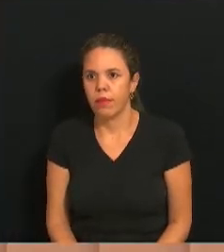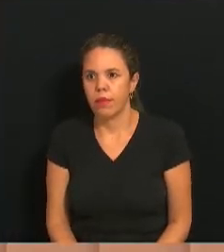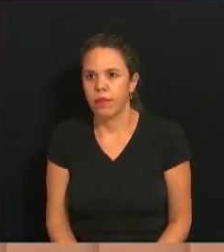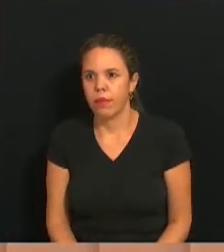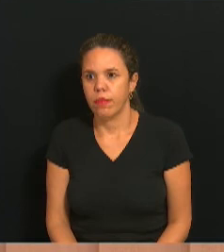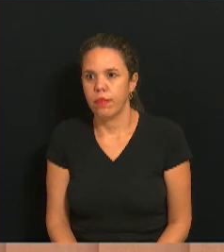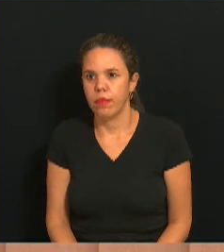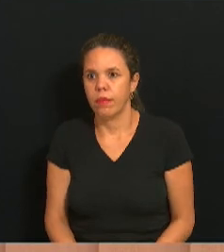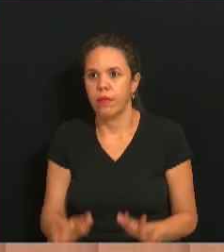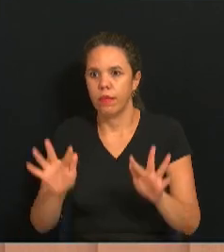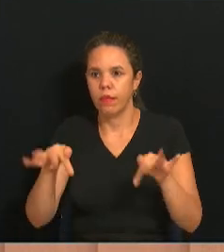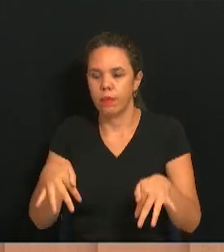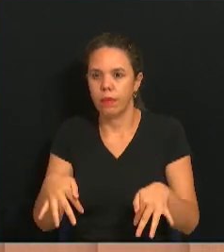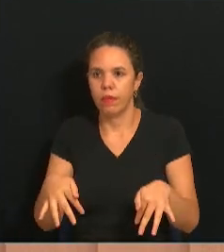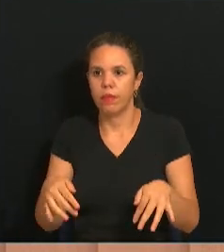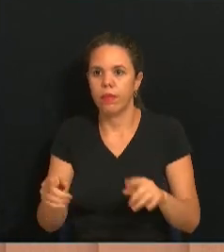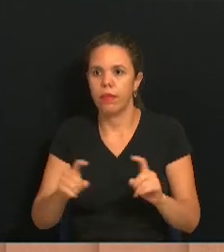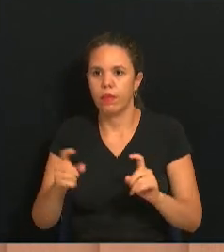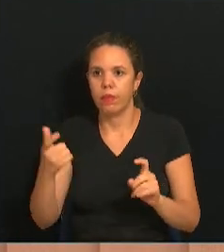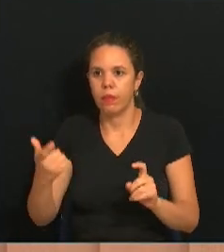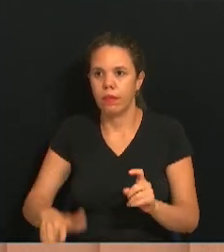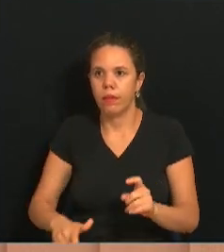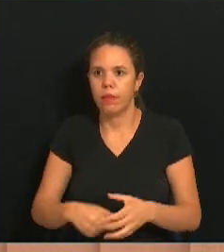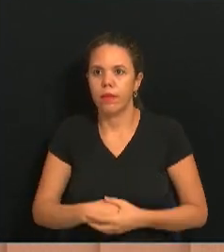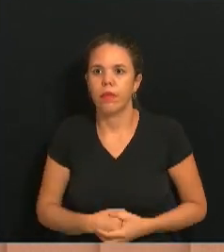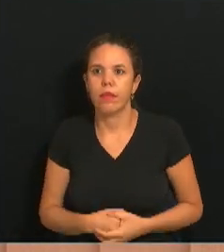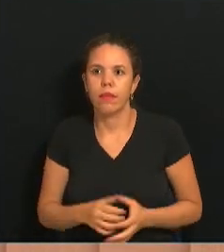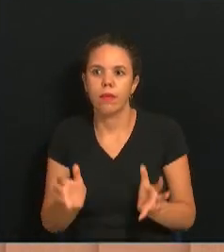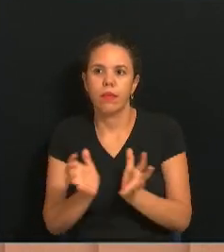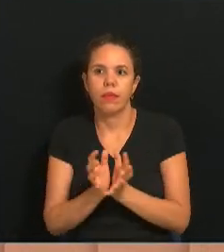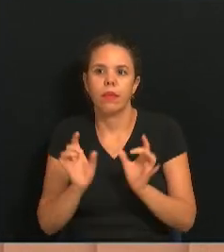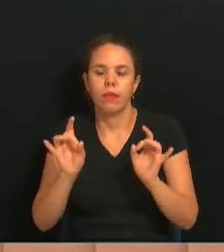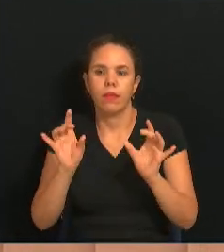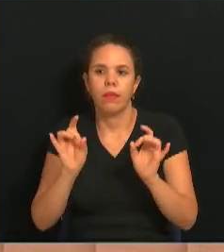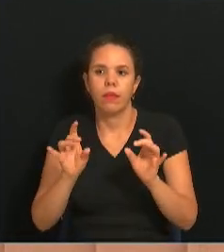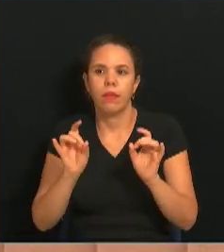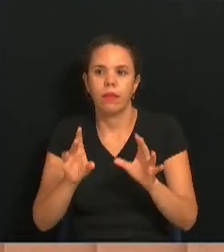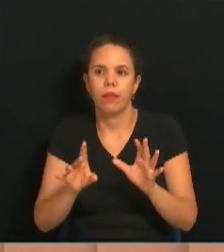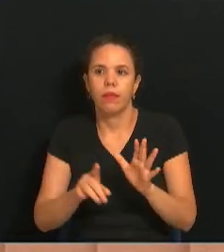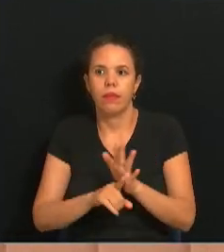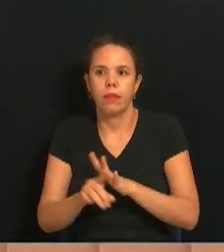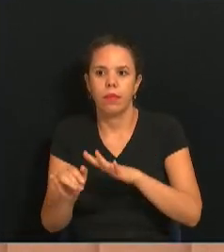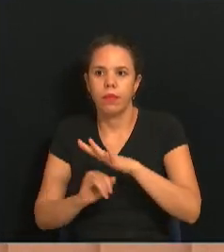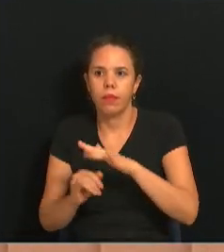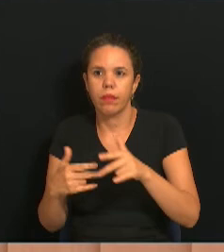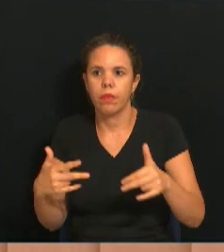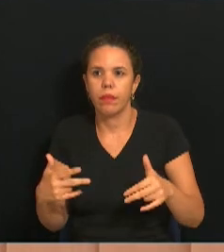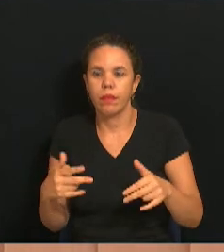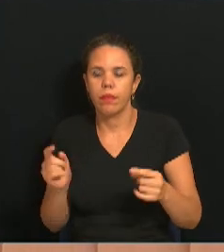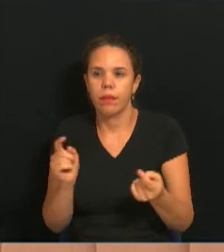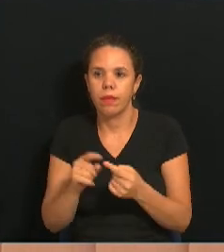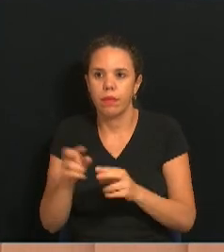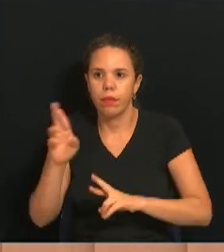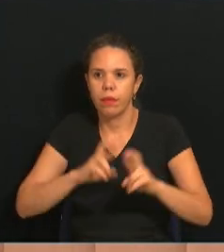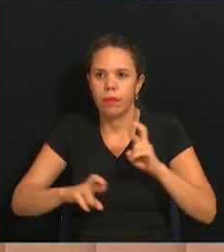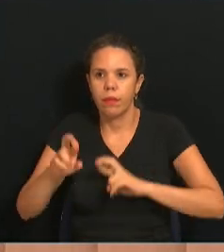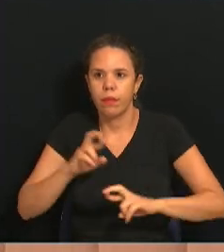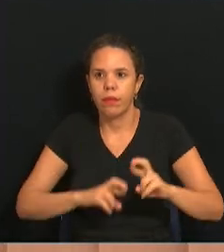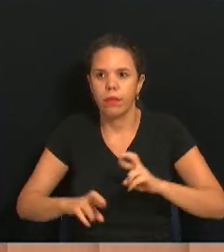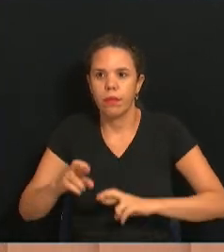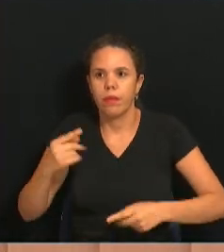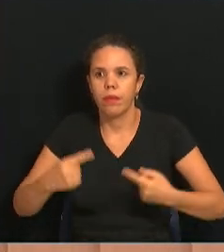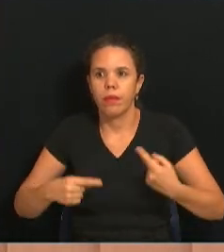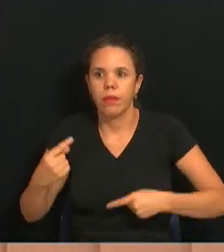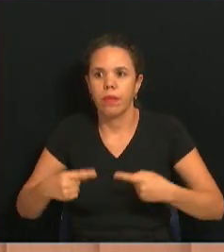Damos por encerrada mais esta reunião da Comissão Especial dos Estudos com finalidade de analisar e discutir